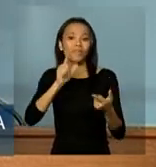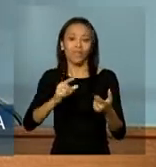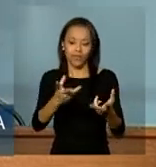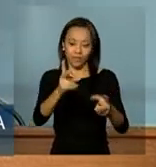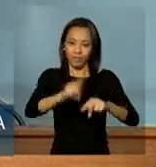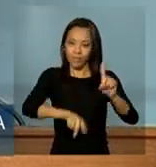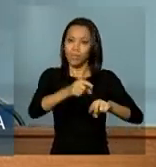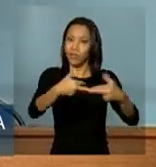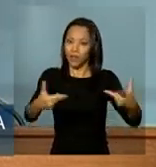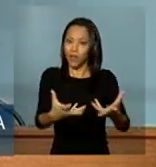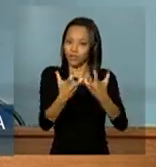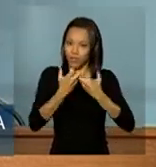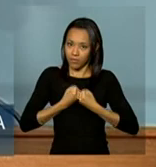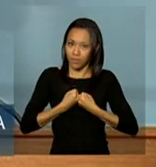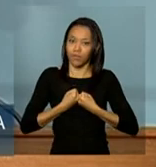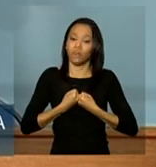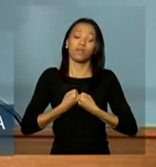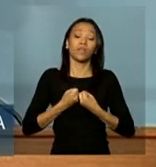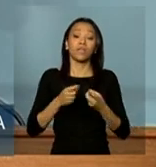são